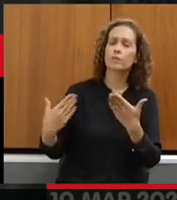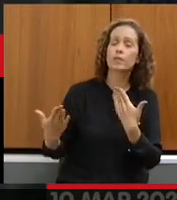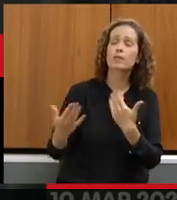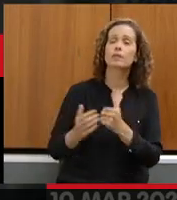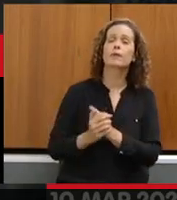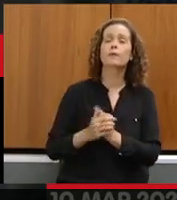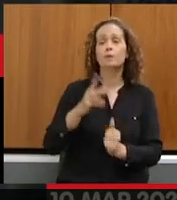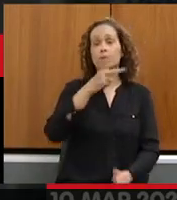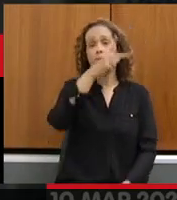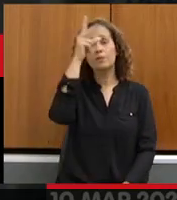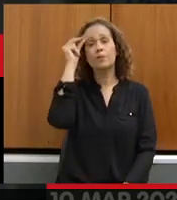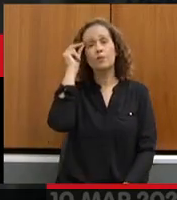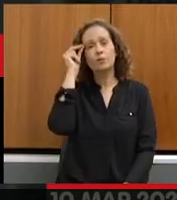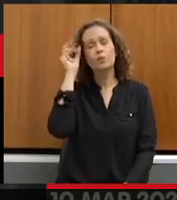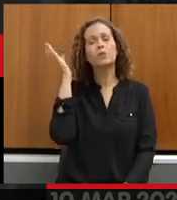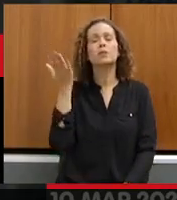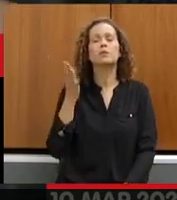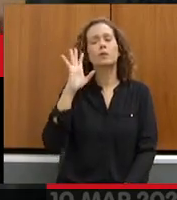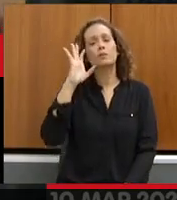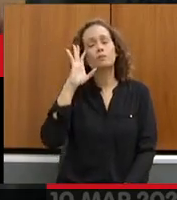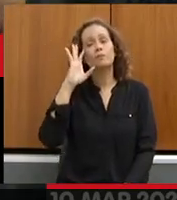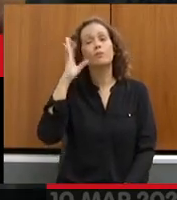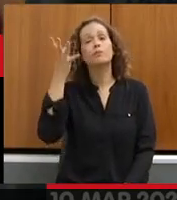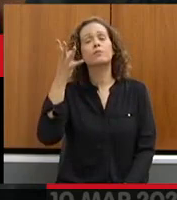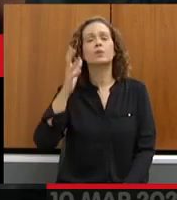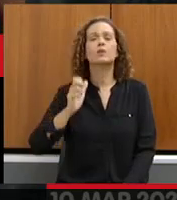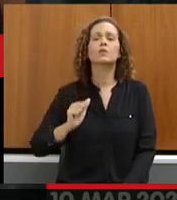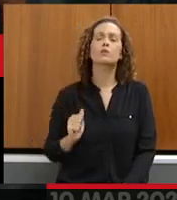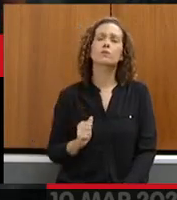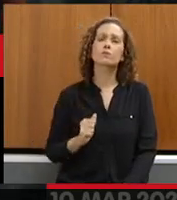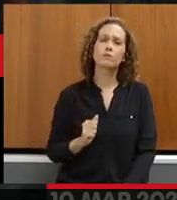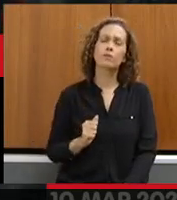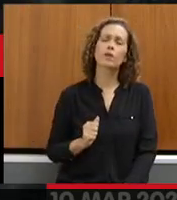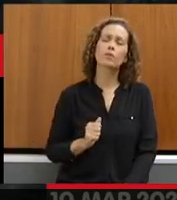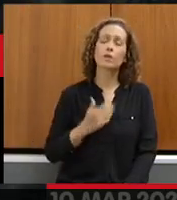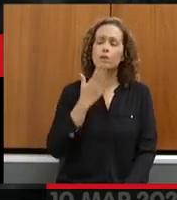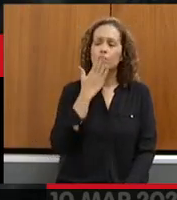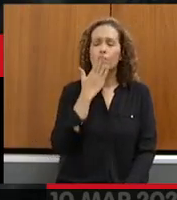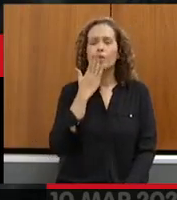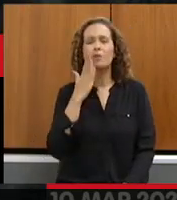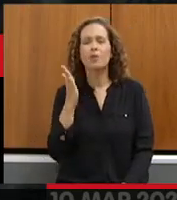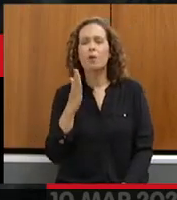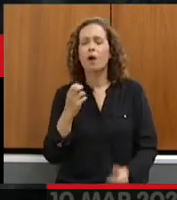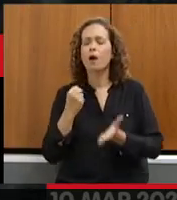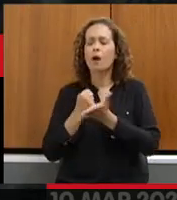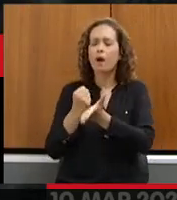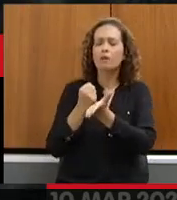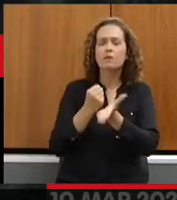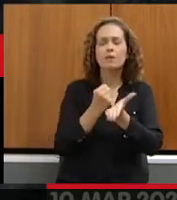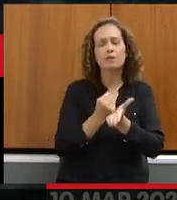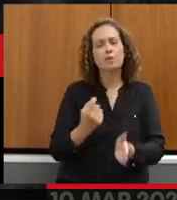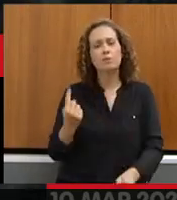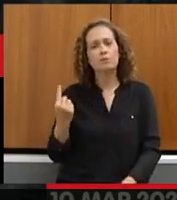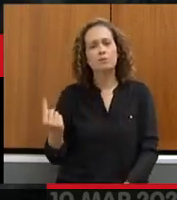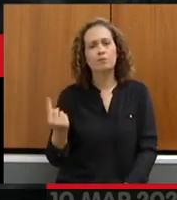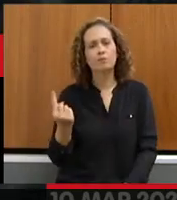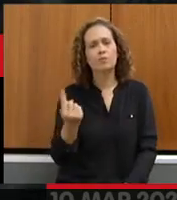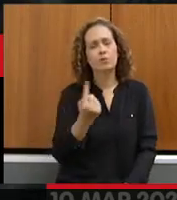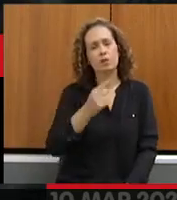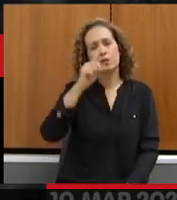prefeituras que são as sedes para poder definir efetivamente qual que vai ser o perfil assistencial de cada um desses